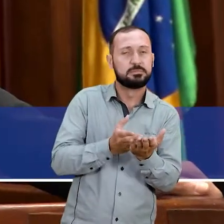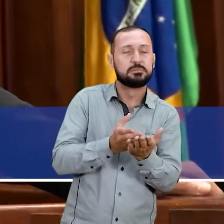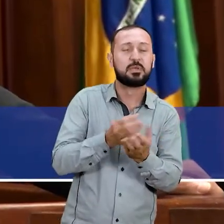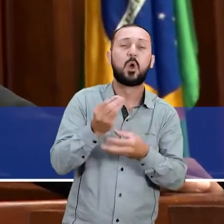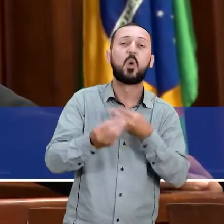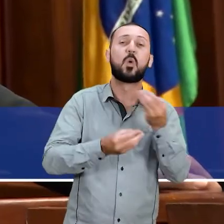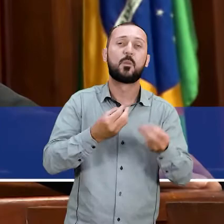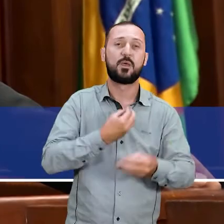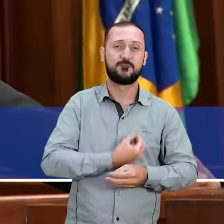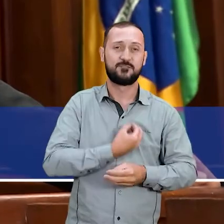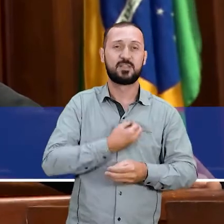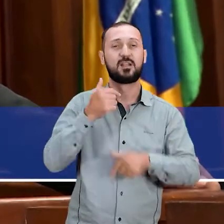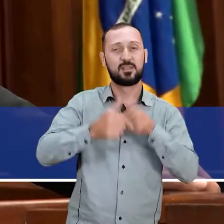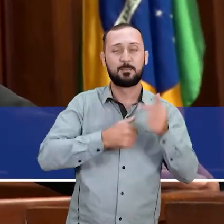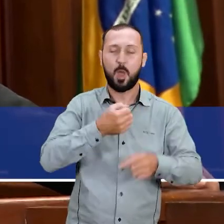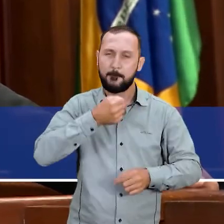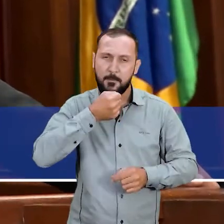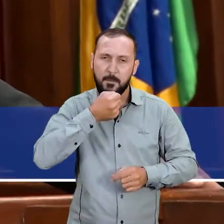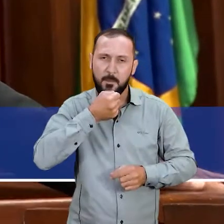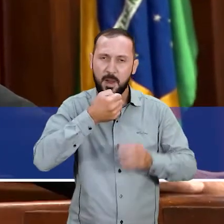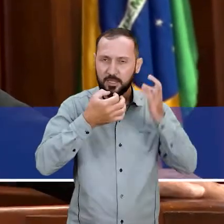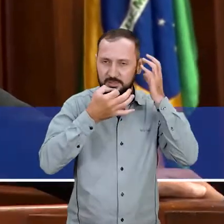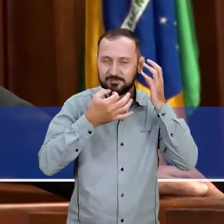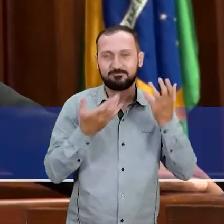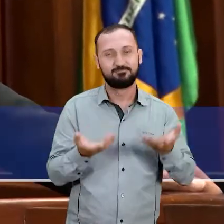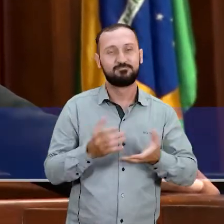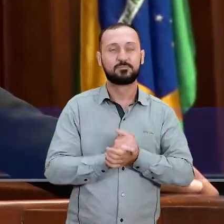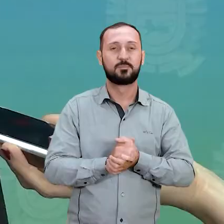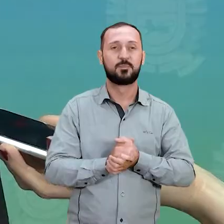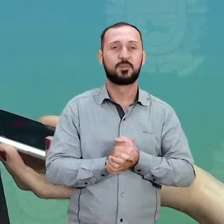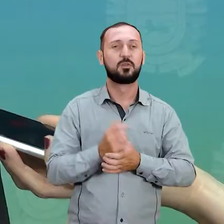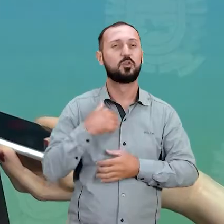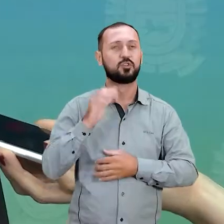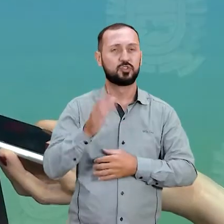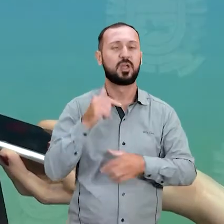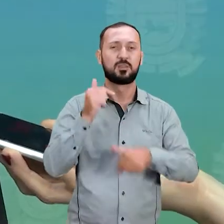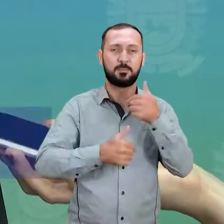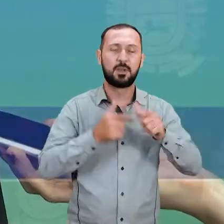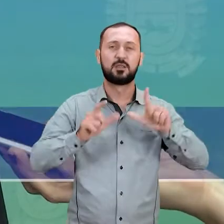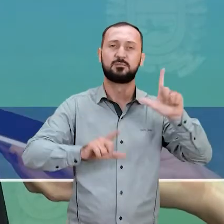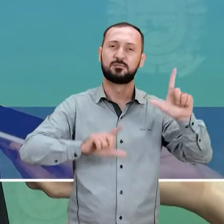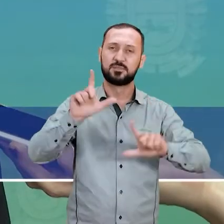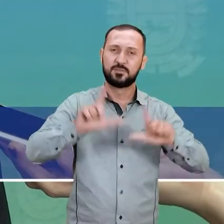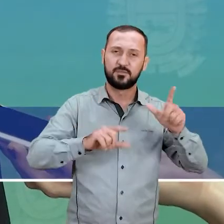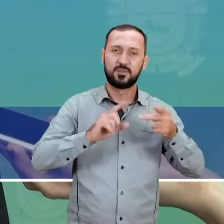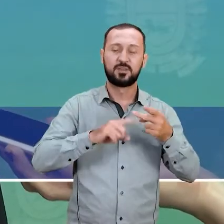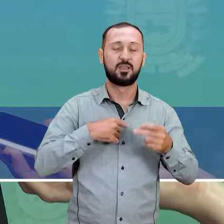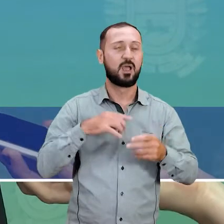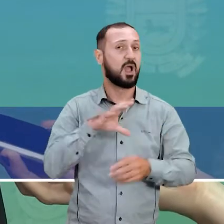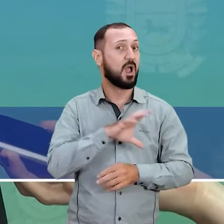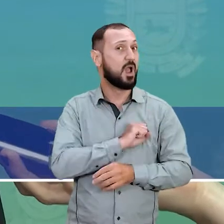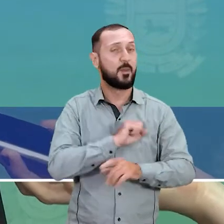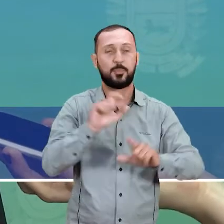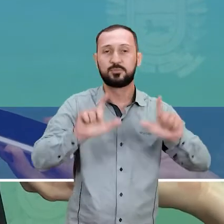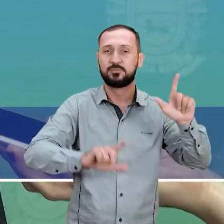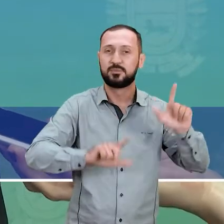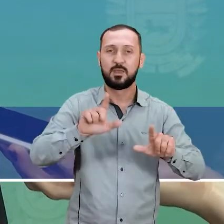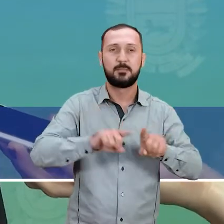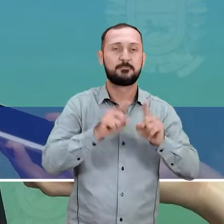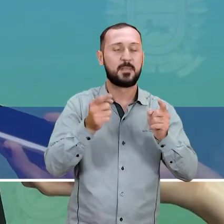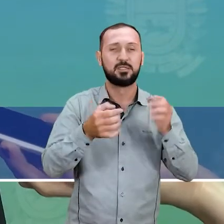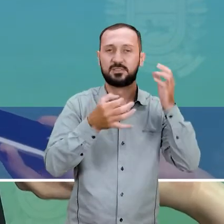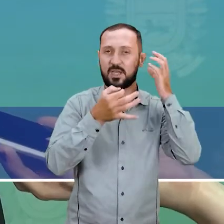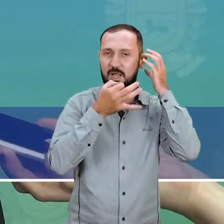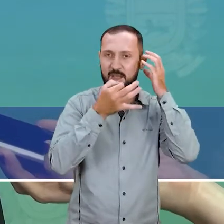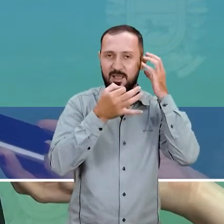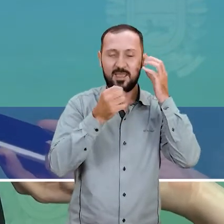microfones e da importância de Antônio Tonani para a comunicação do Estado. Eu já trabalhei em televisão, sou fascinado pela televisão, mas